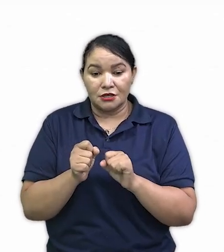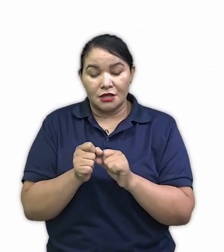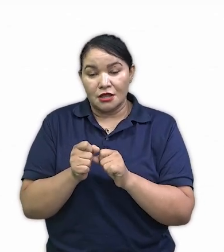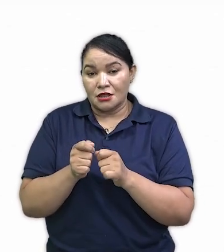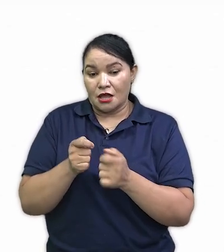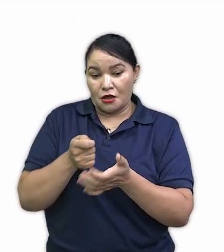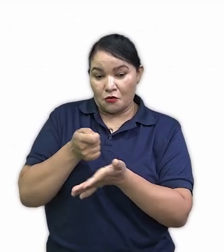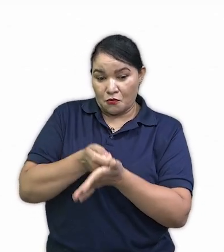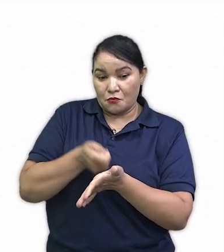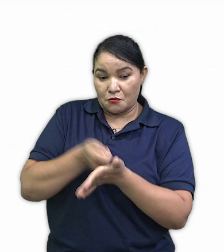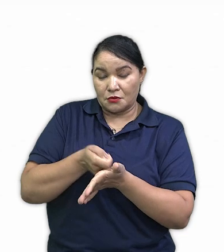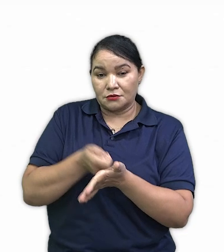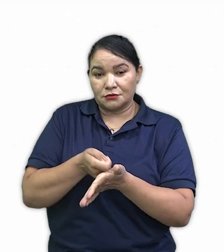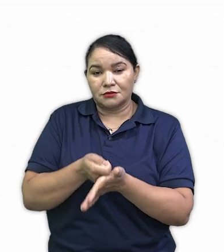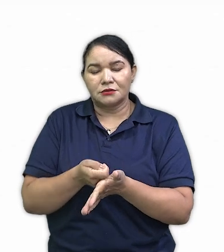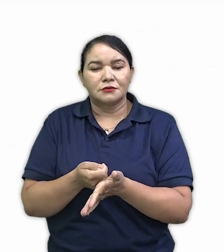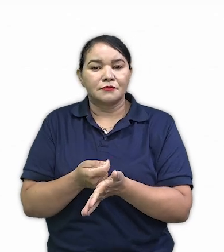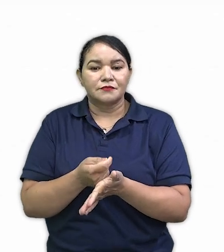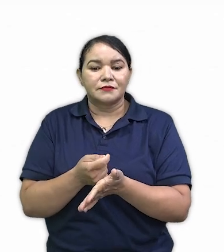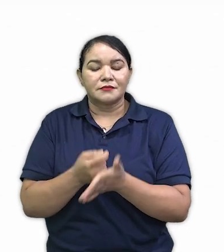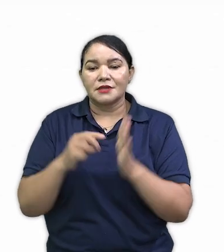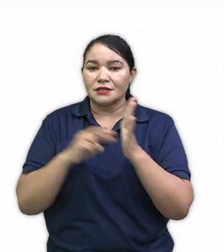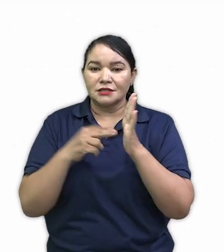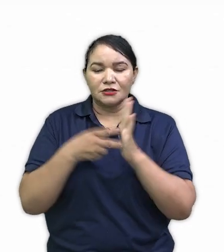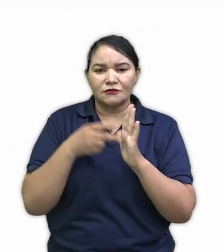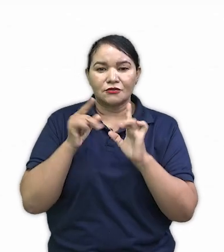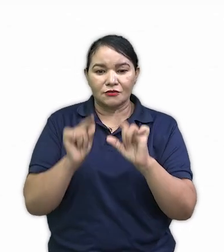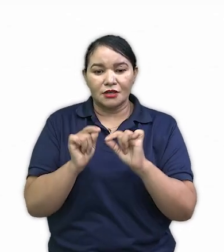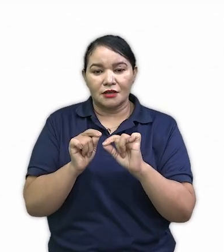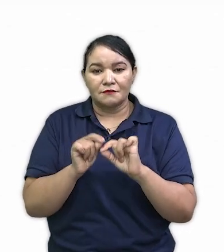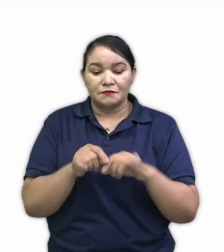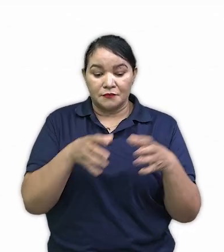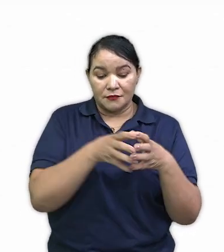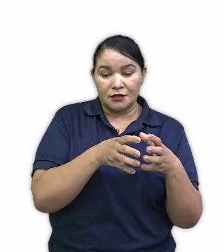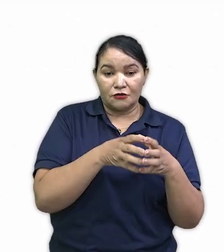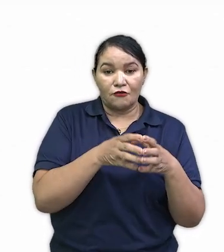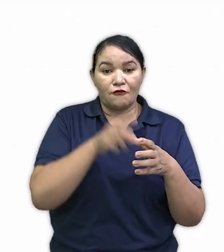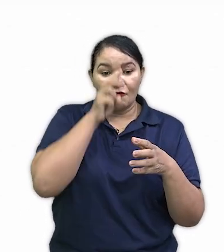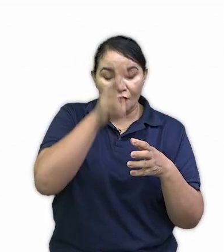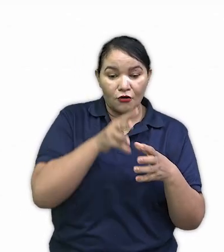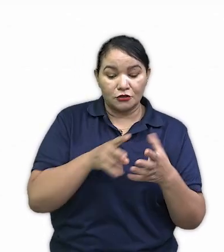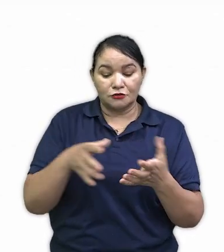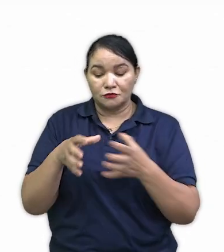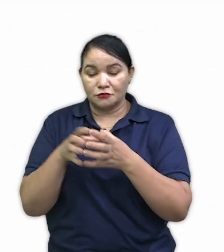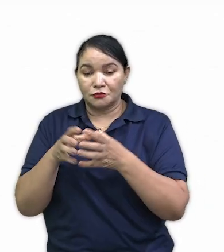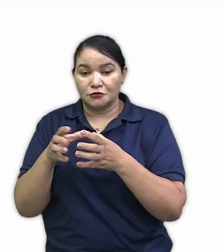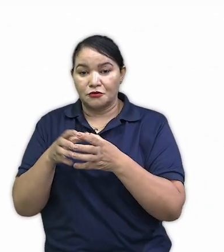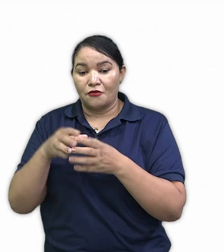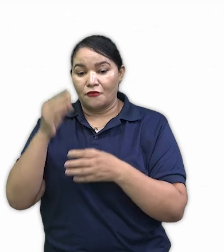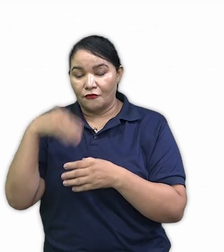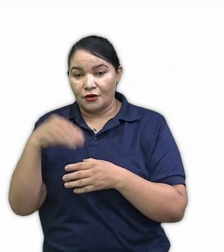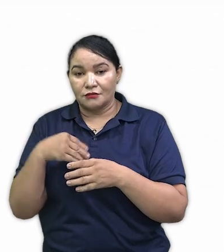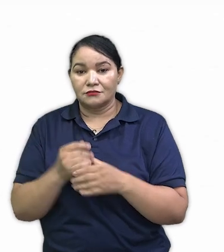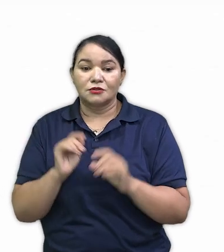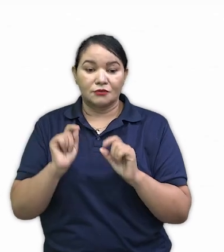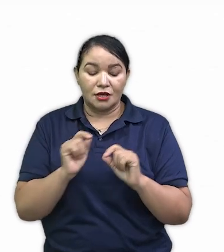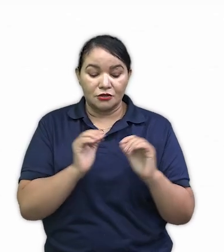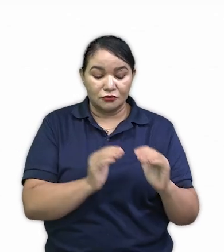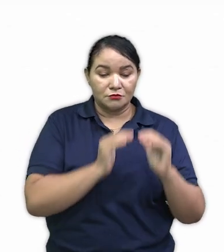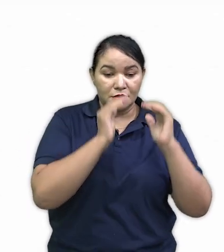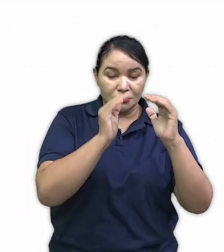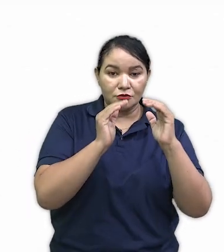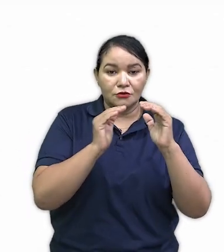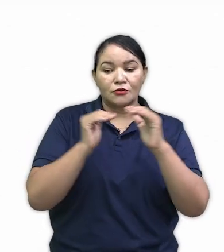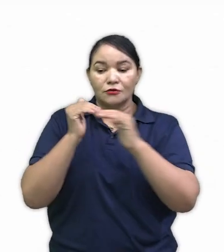da coação. Isso significa o quê? Em fortes e fracos, genericamente, é a ideia de